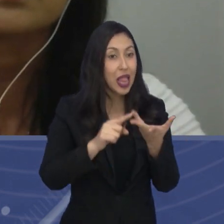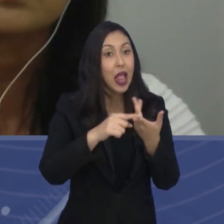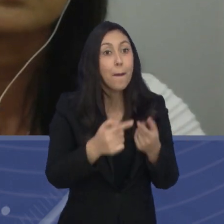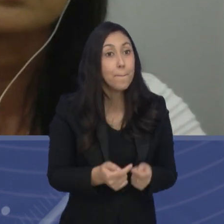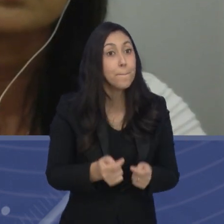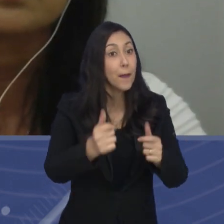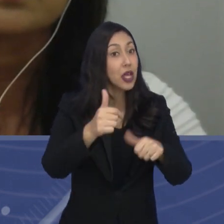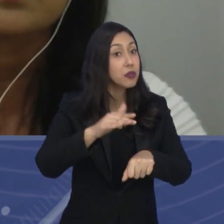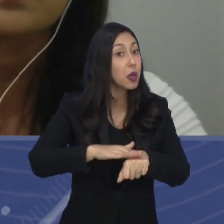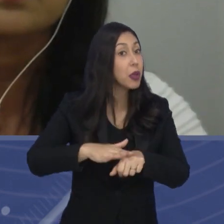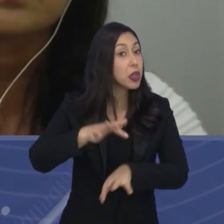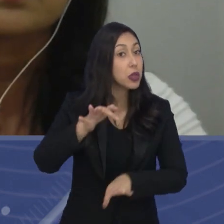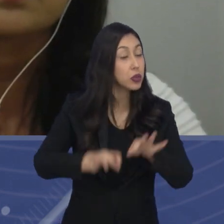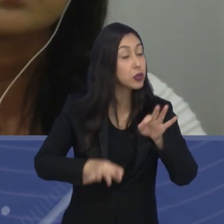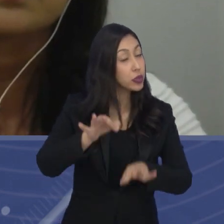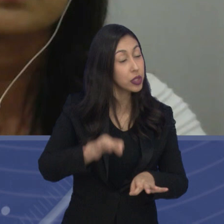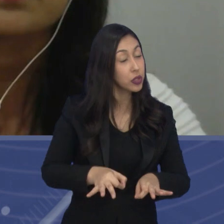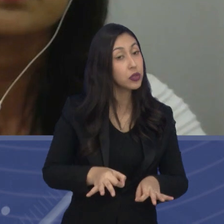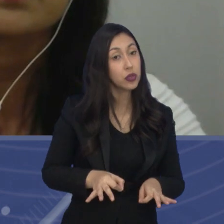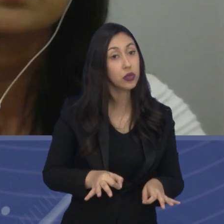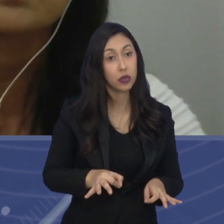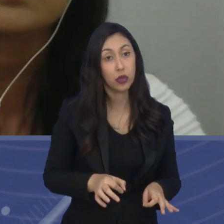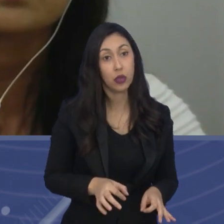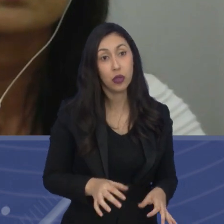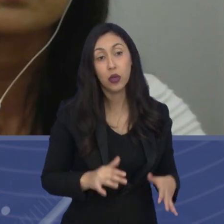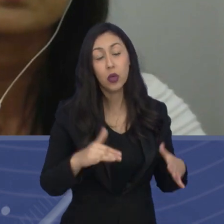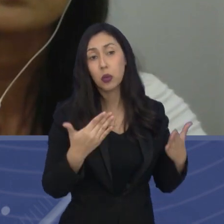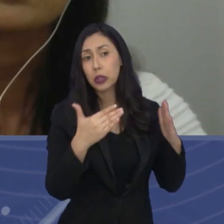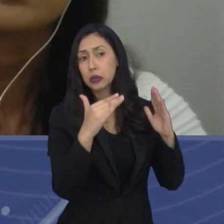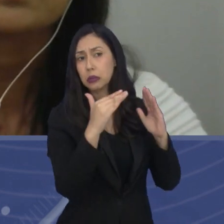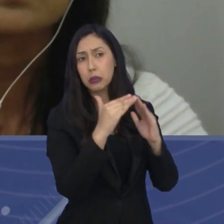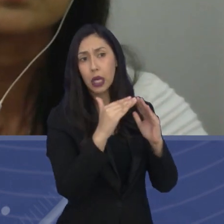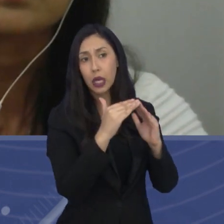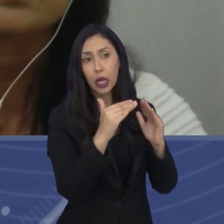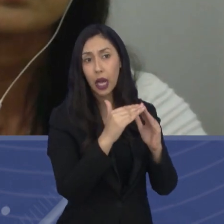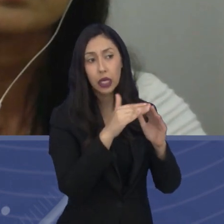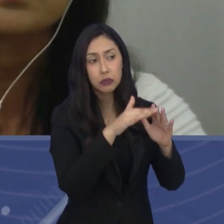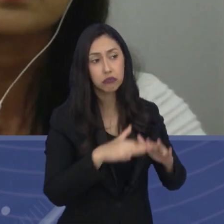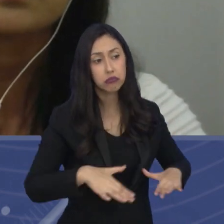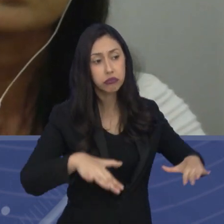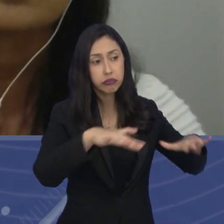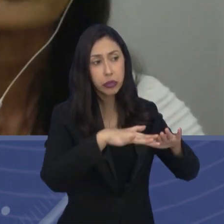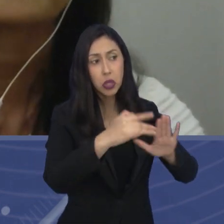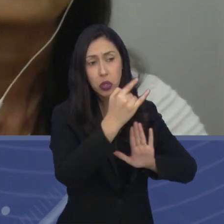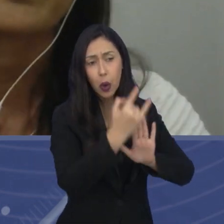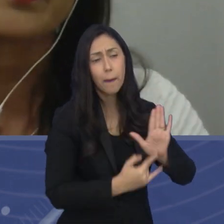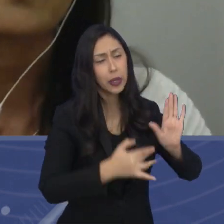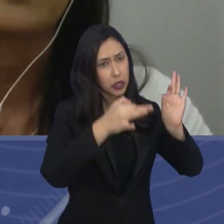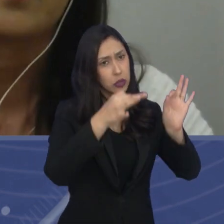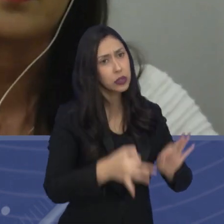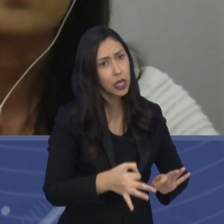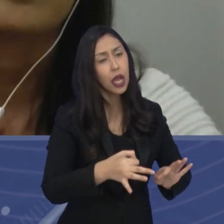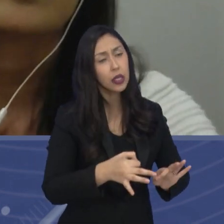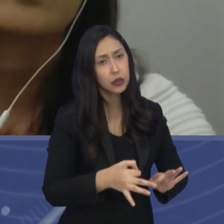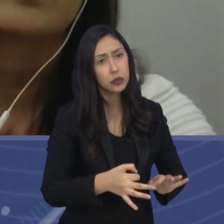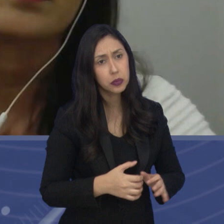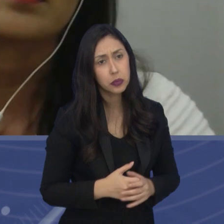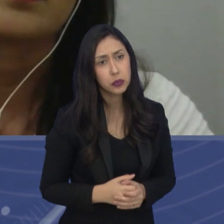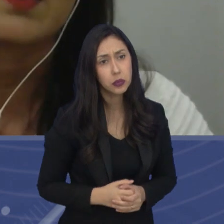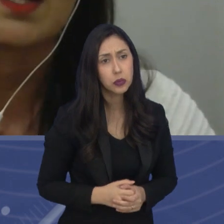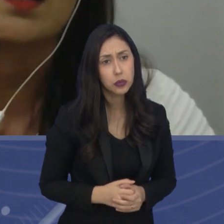jurídicos, né? Quando você tem uma casa, né? Um imóvel, uma área regularizada também, para o cidadão, no